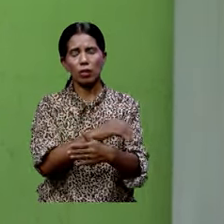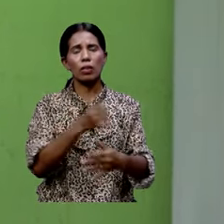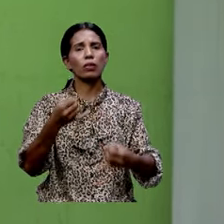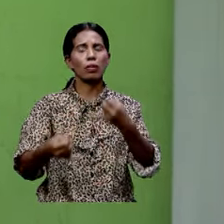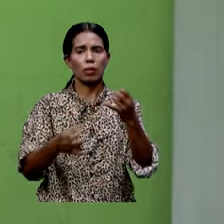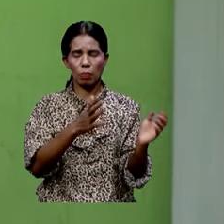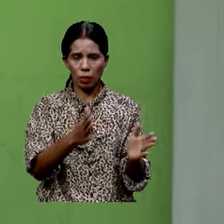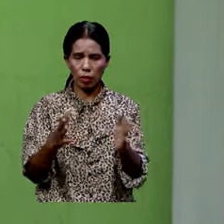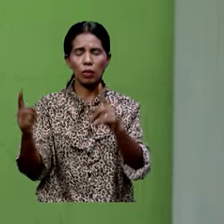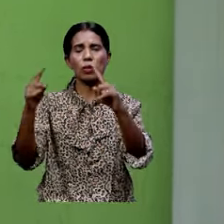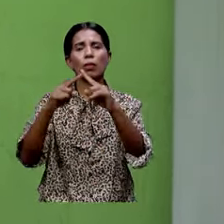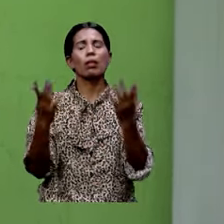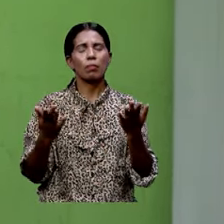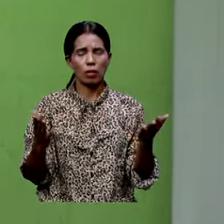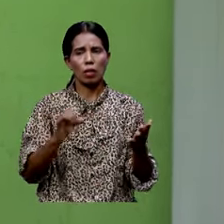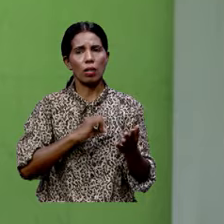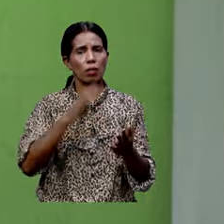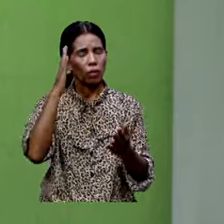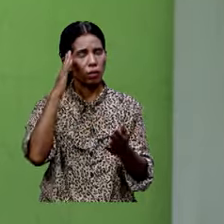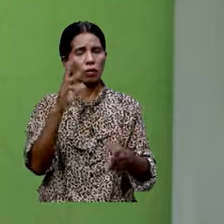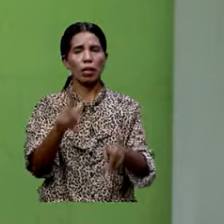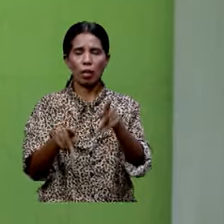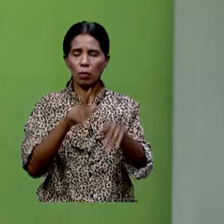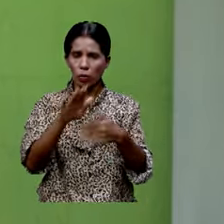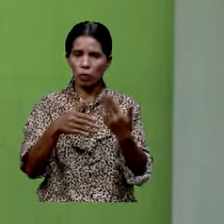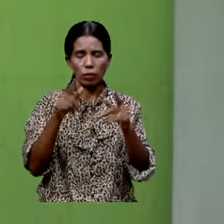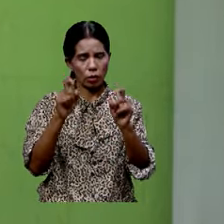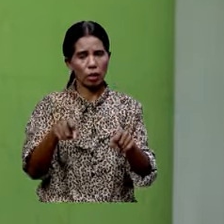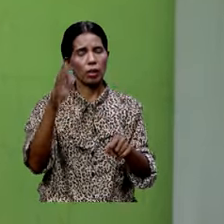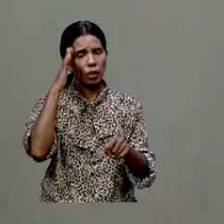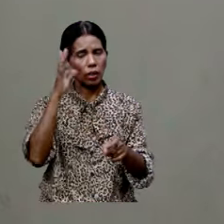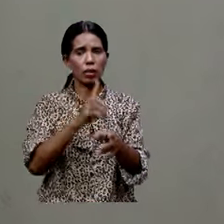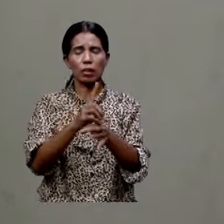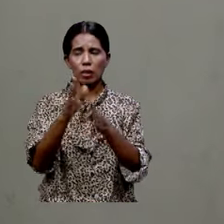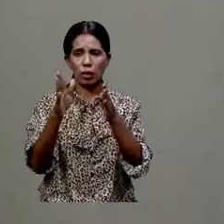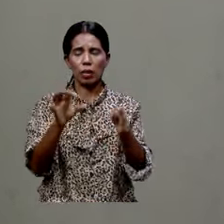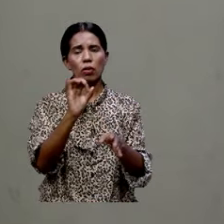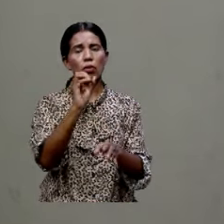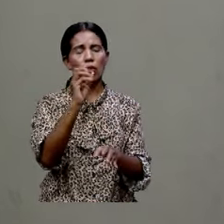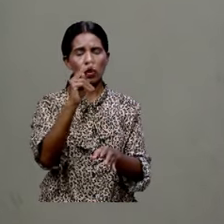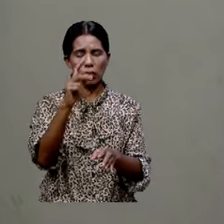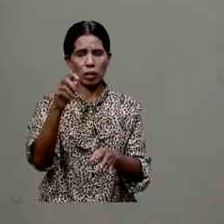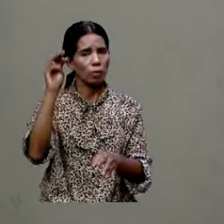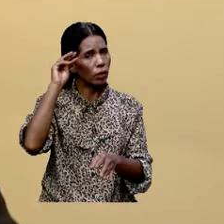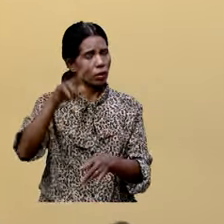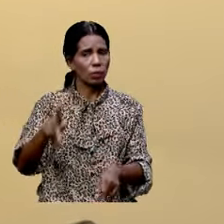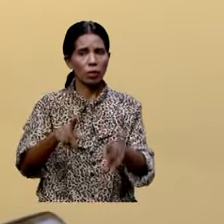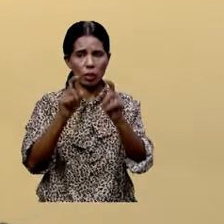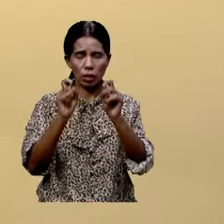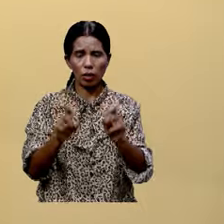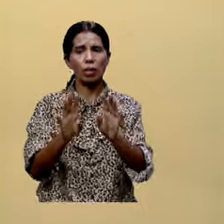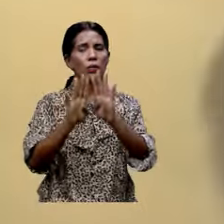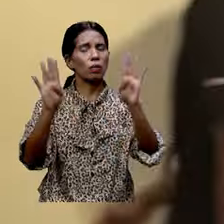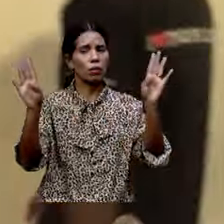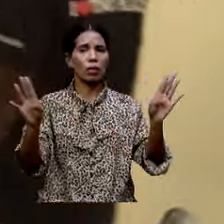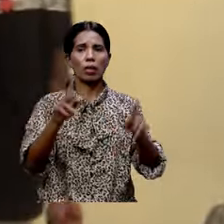ka prosesu ne toa ne bene ne, haunin ira ne sociedade ten hatene. Diretor Executivo Fontil reforça, Ministério Público tem que na cloque